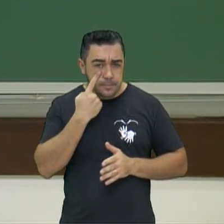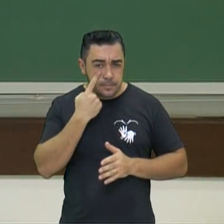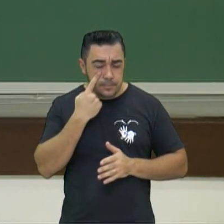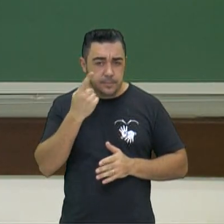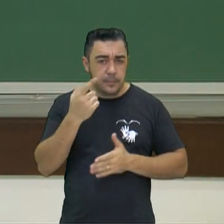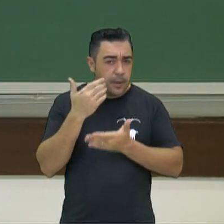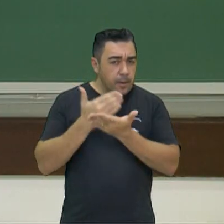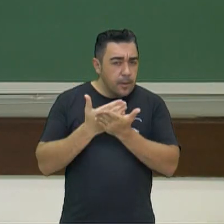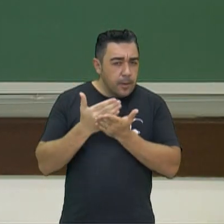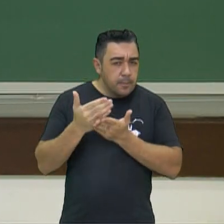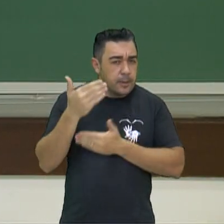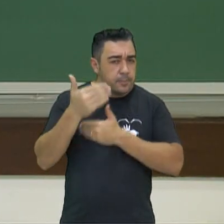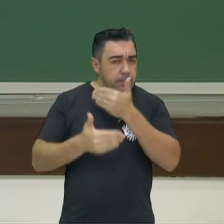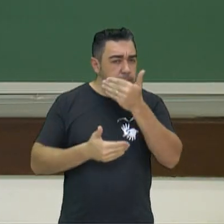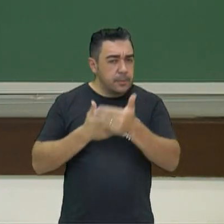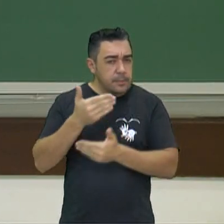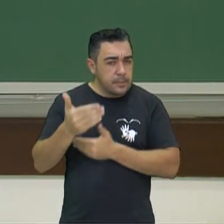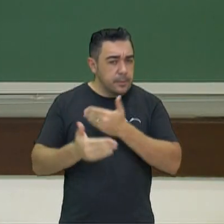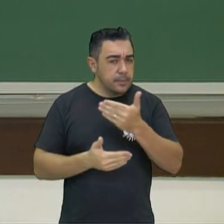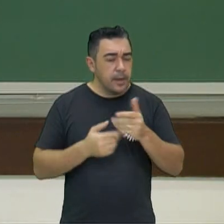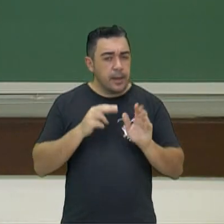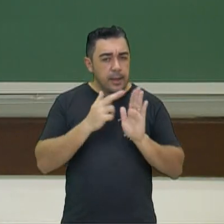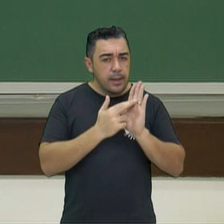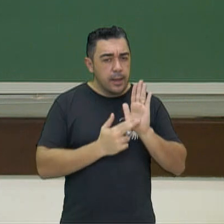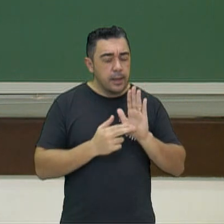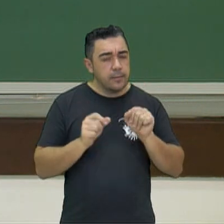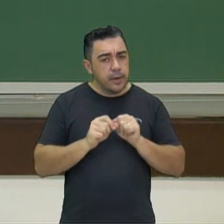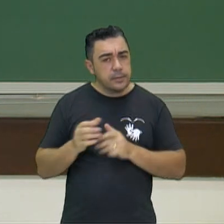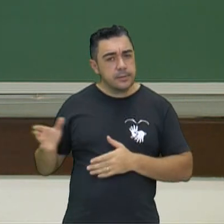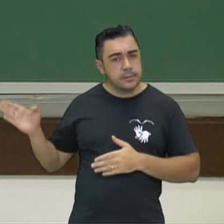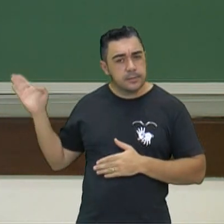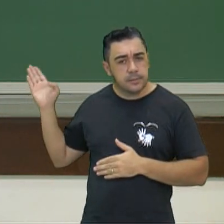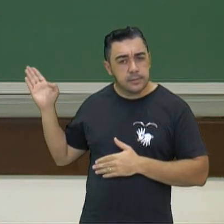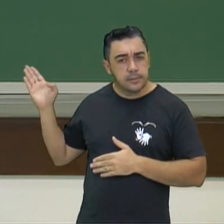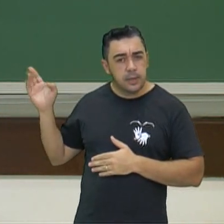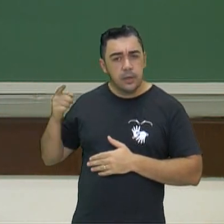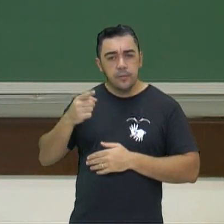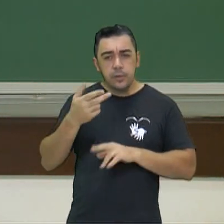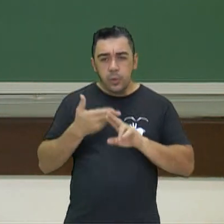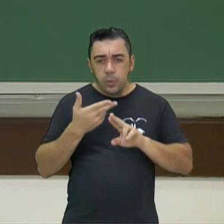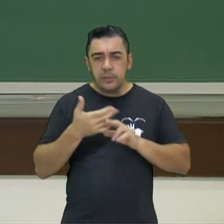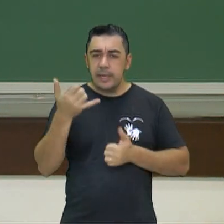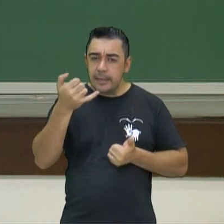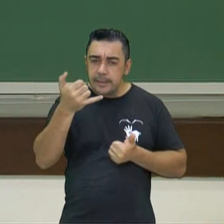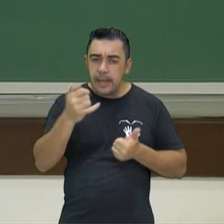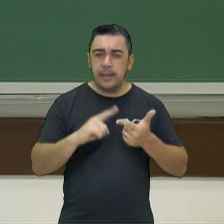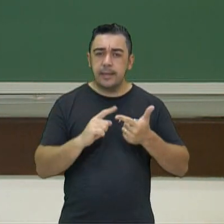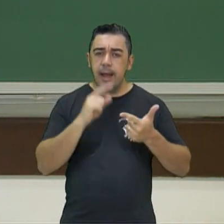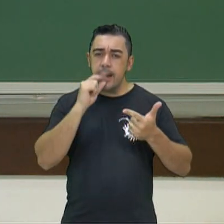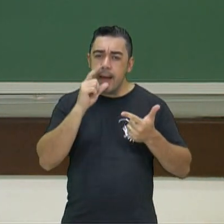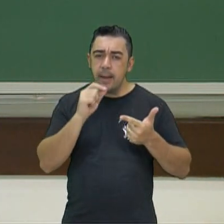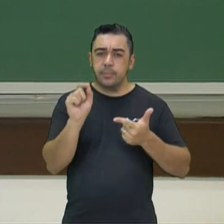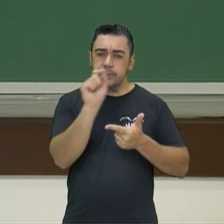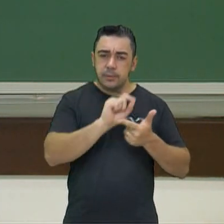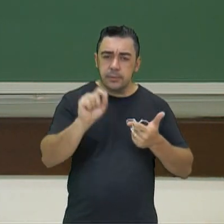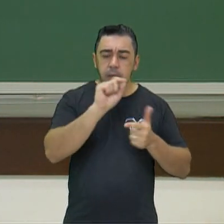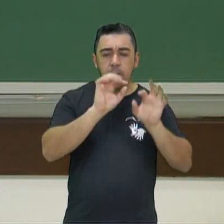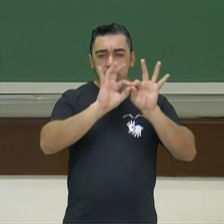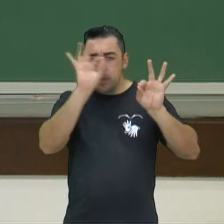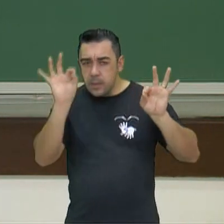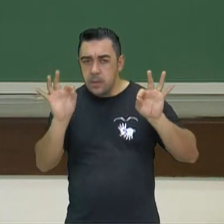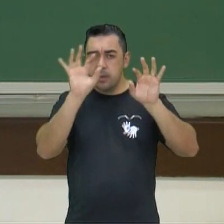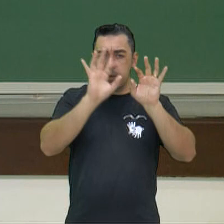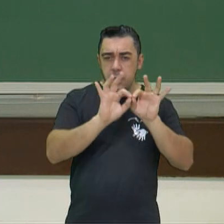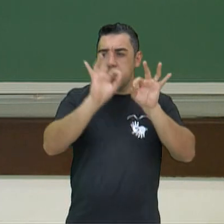começar a fazer propriedade distributiva, faça como eu fiz aqui, use uma caneta, use um lápis para destacar, para